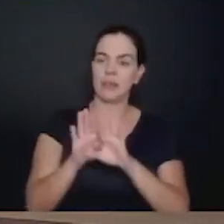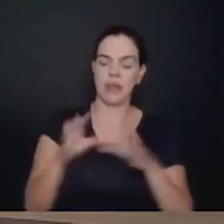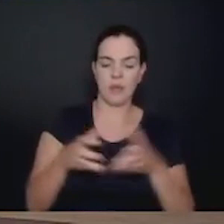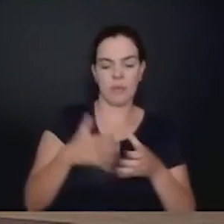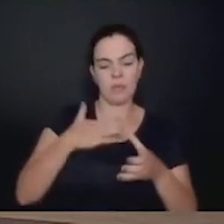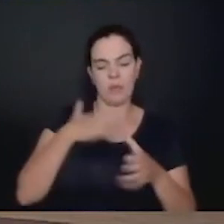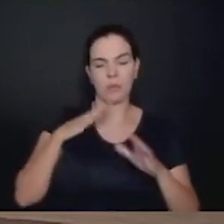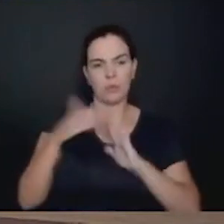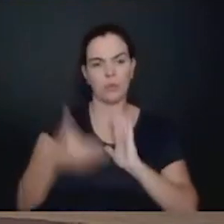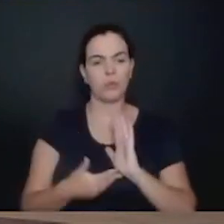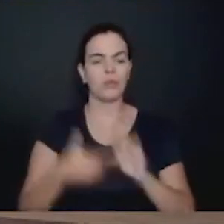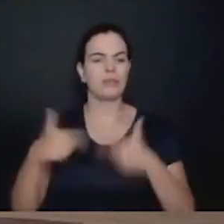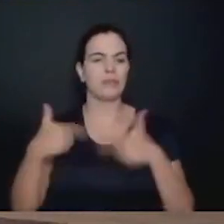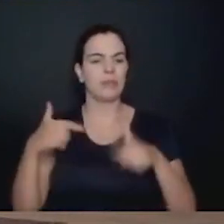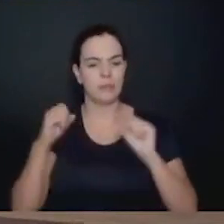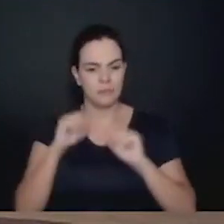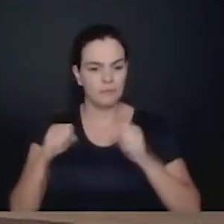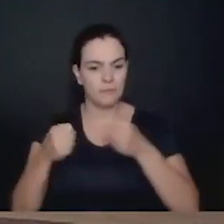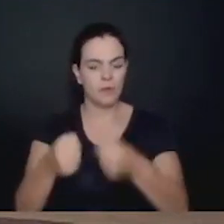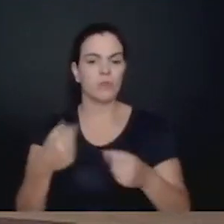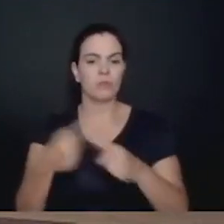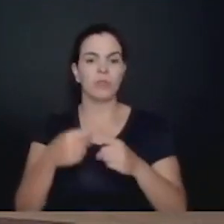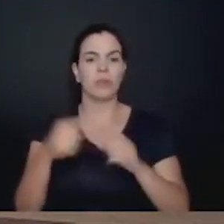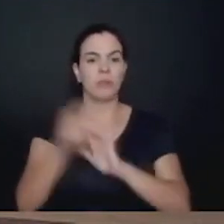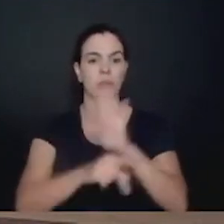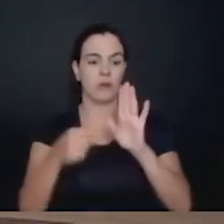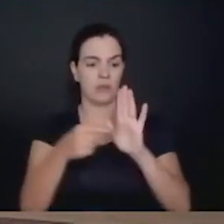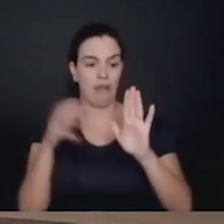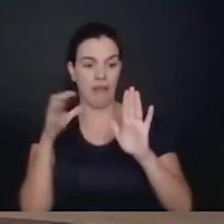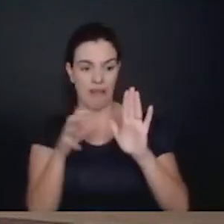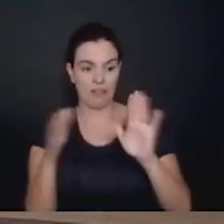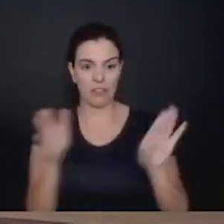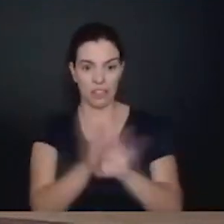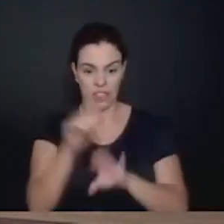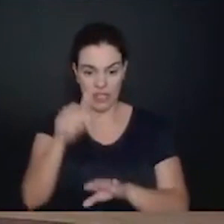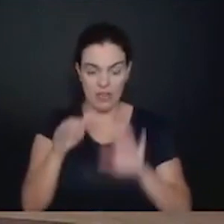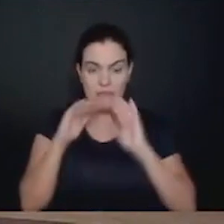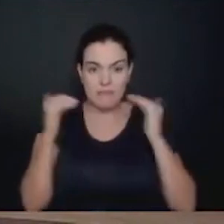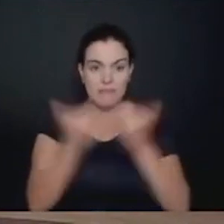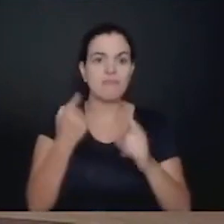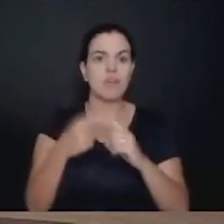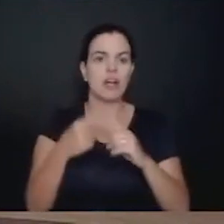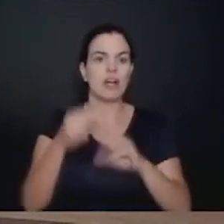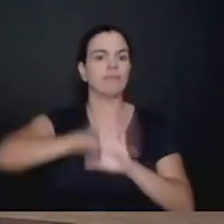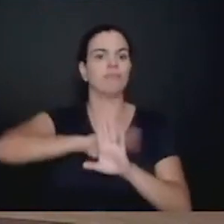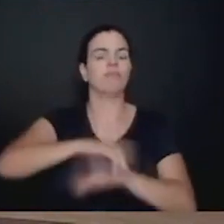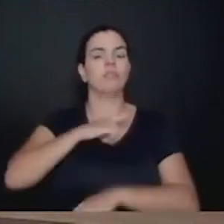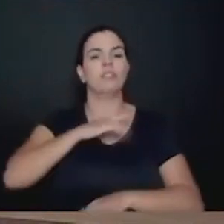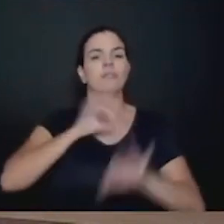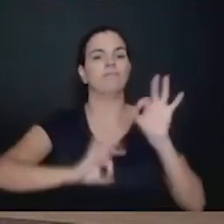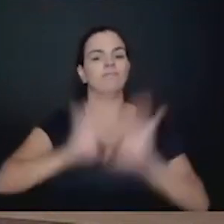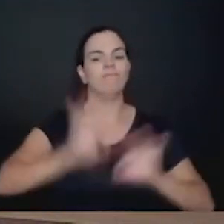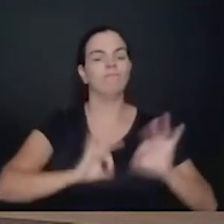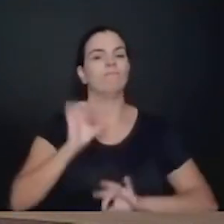dedicação, porque projetos como esse vêm até a pauta, porque nós temos uma equipe de gabinete que trabalha diariamente para melhorar a